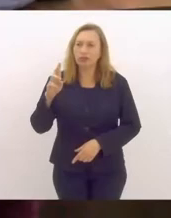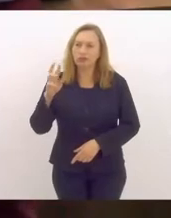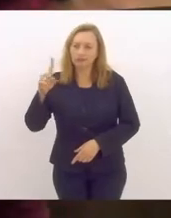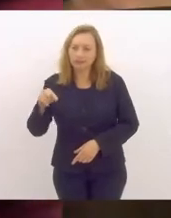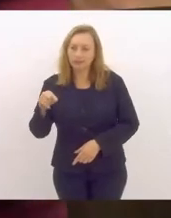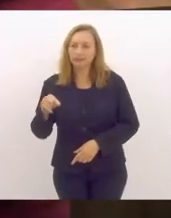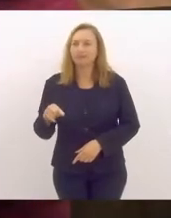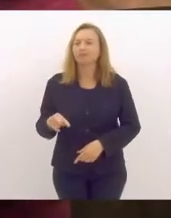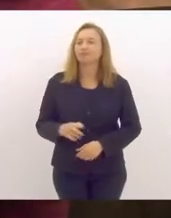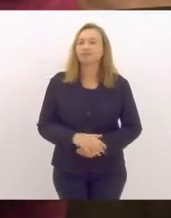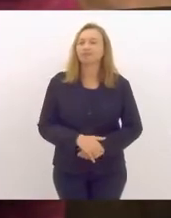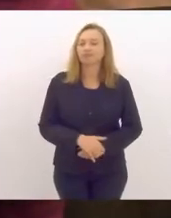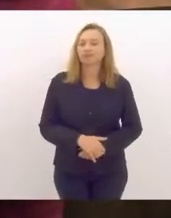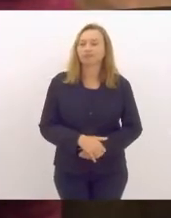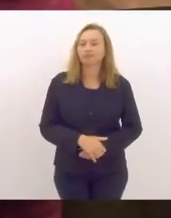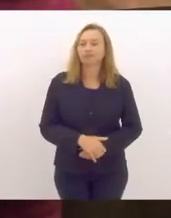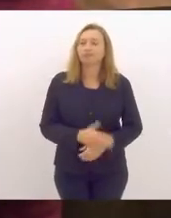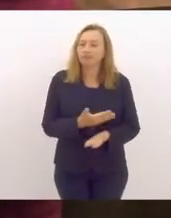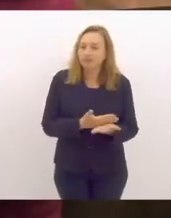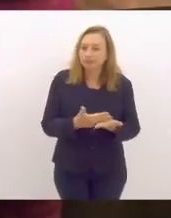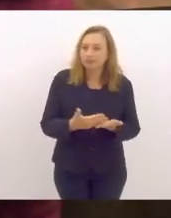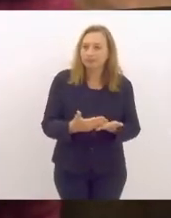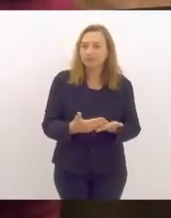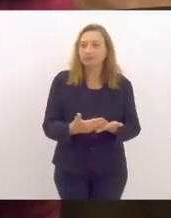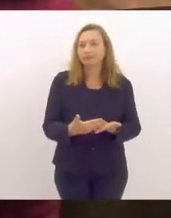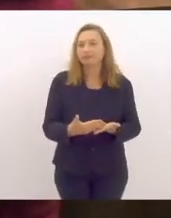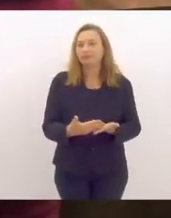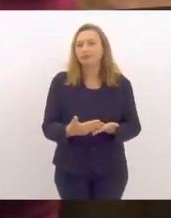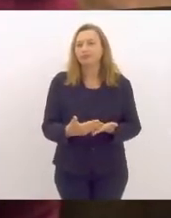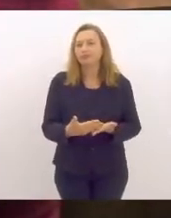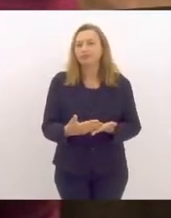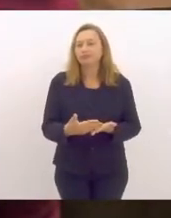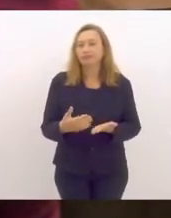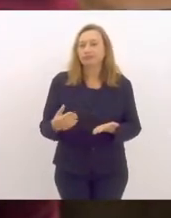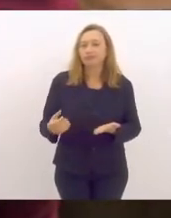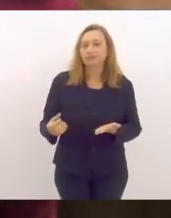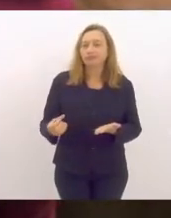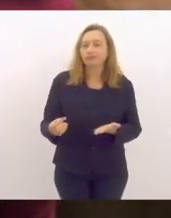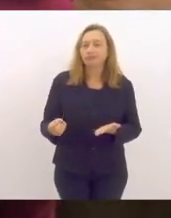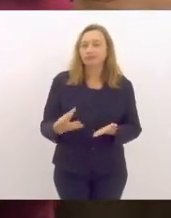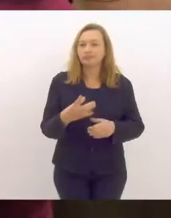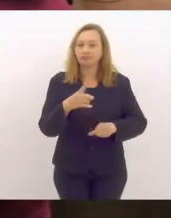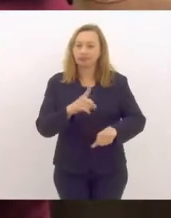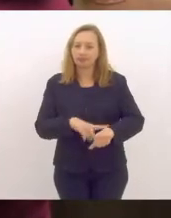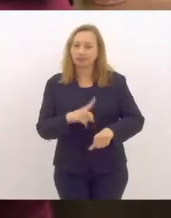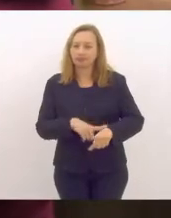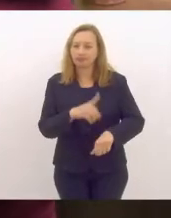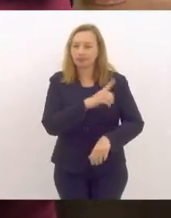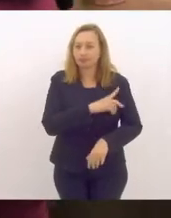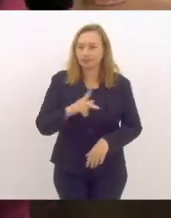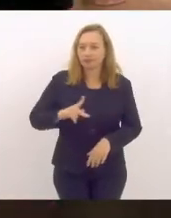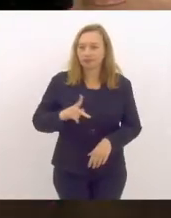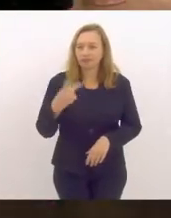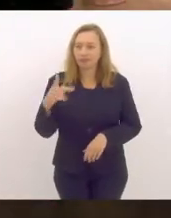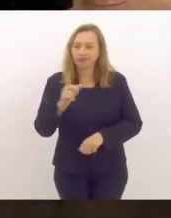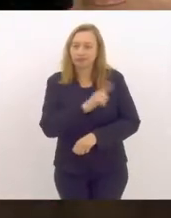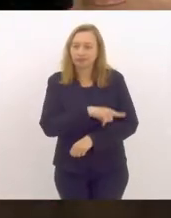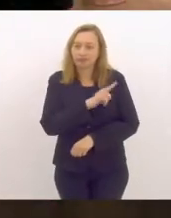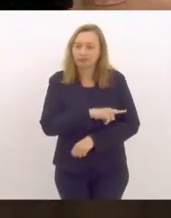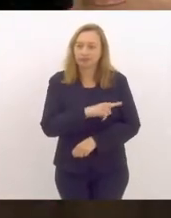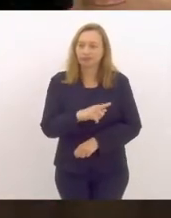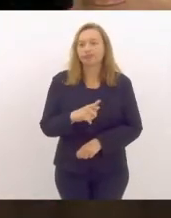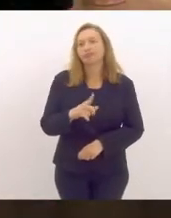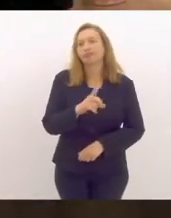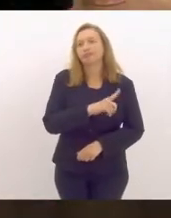que praticamente iniciou um novo ciclo na Defensoria Pública na sua gestão de defensor público